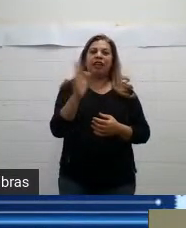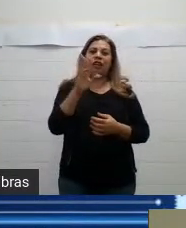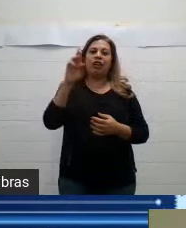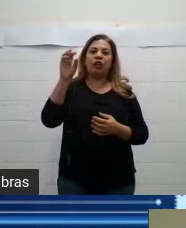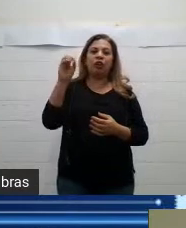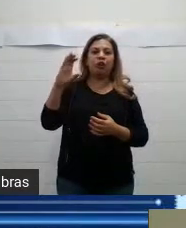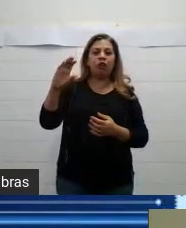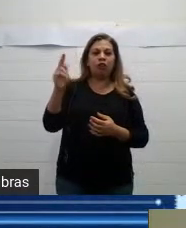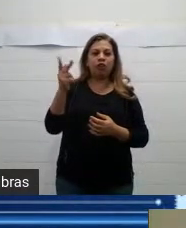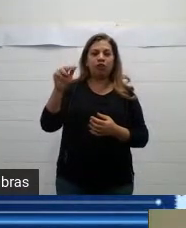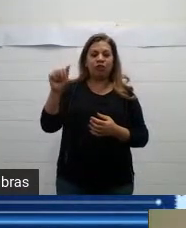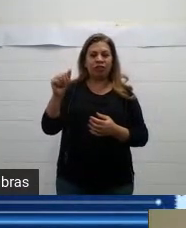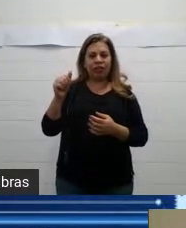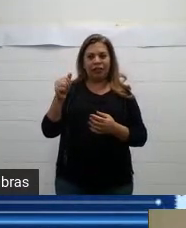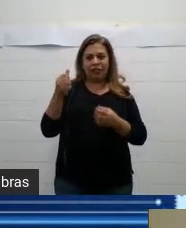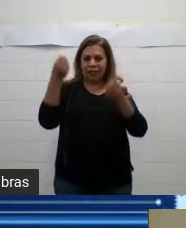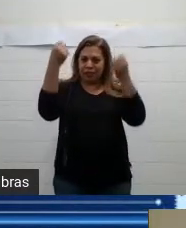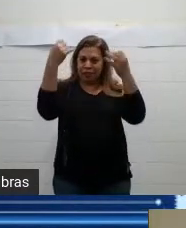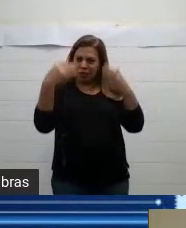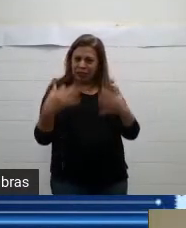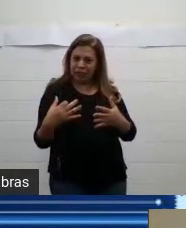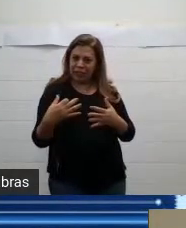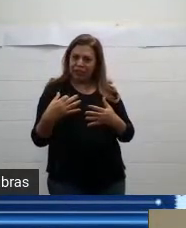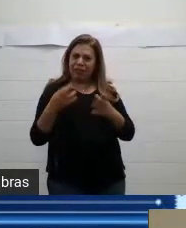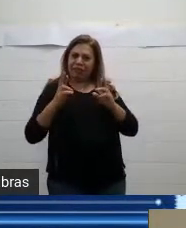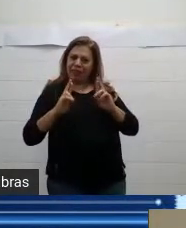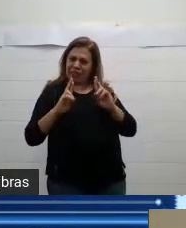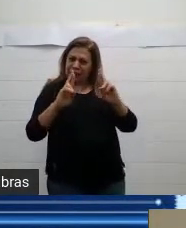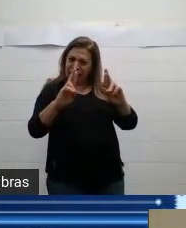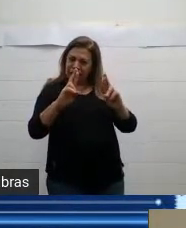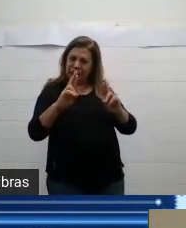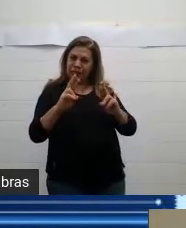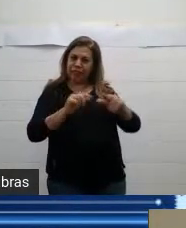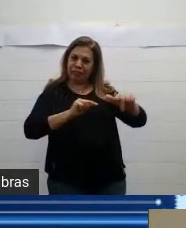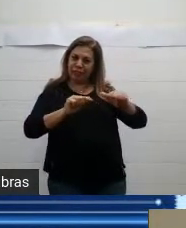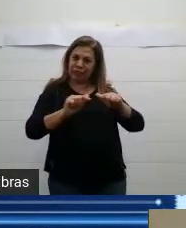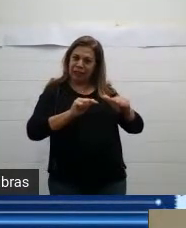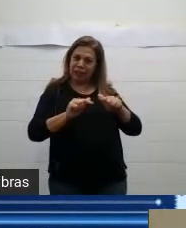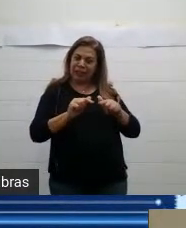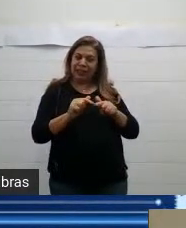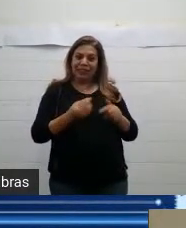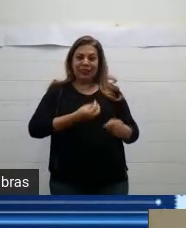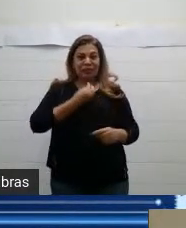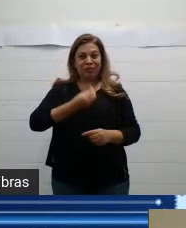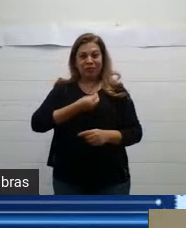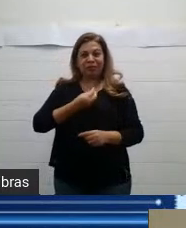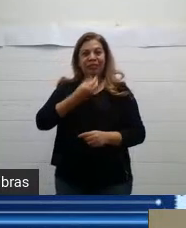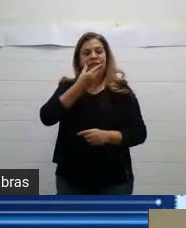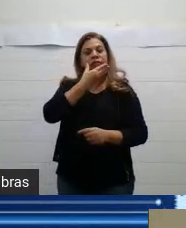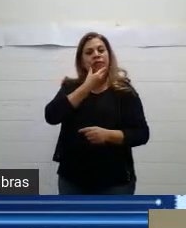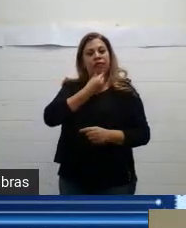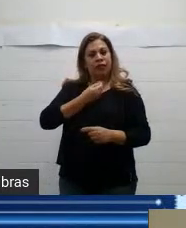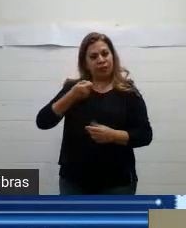fala dela diz o seguinte: com todo respeito ao trabalho e presença masculina, mas